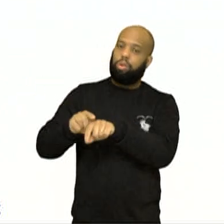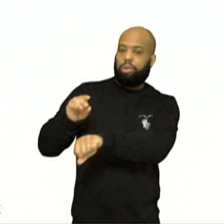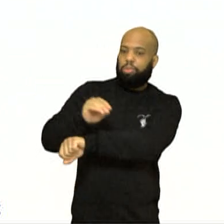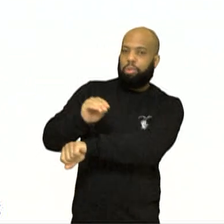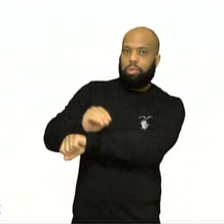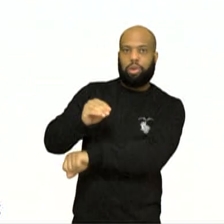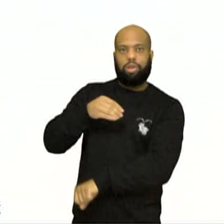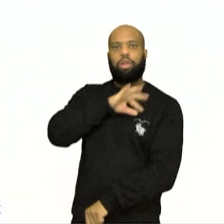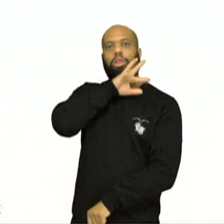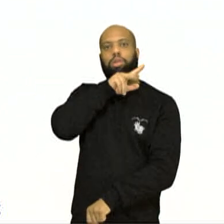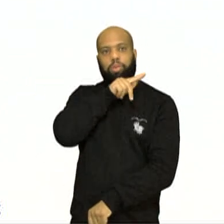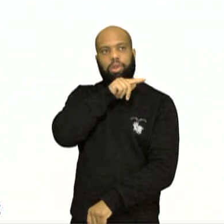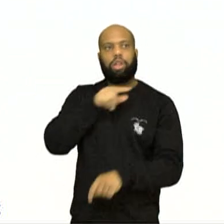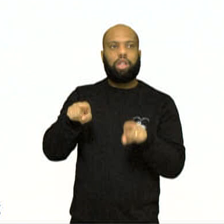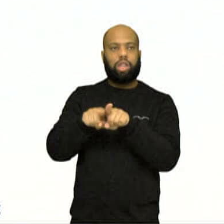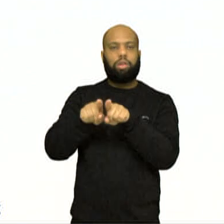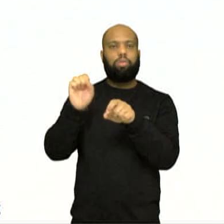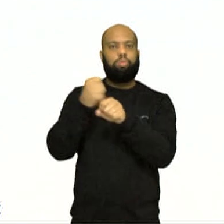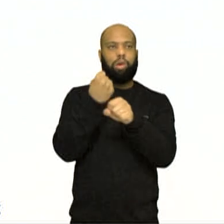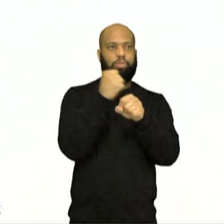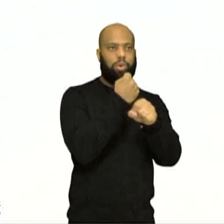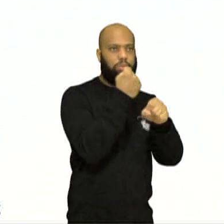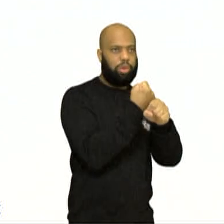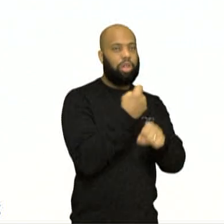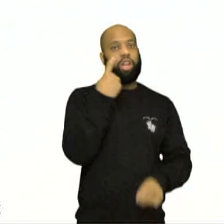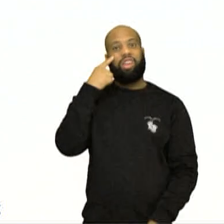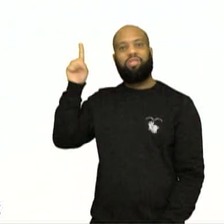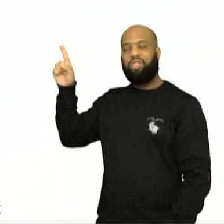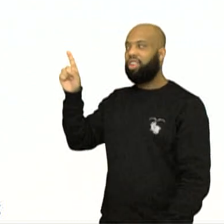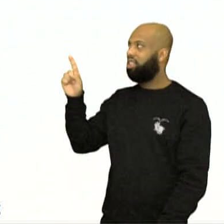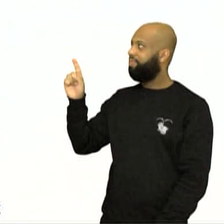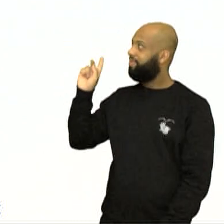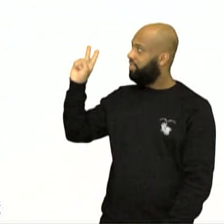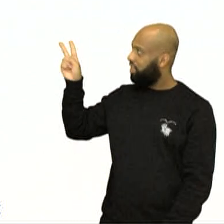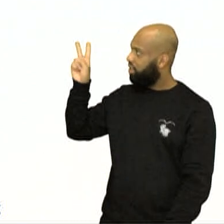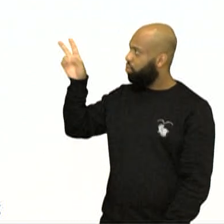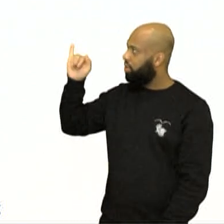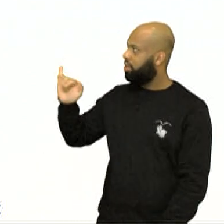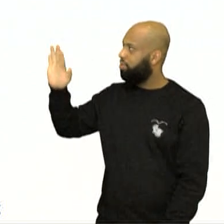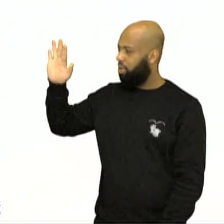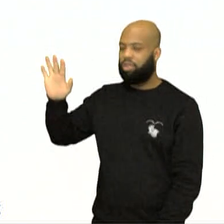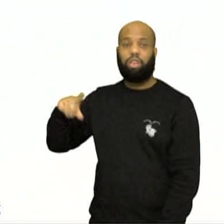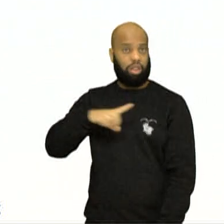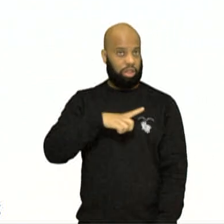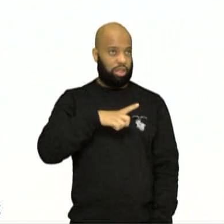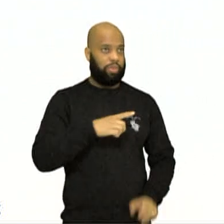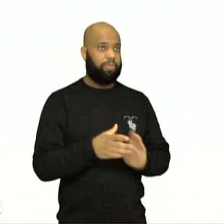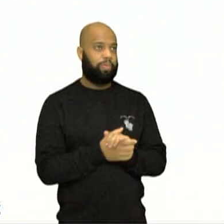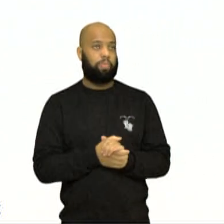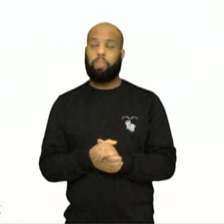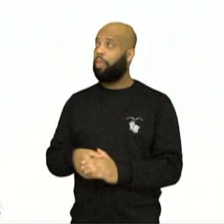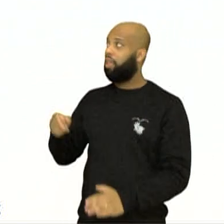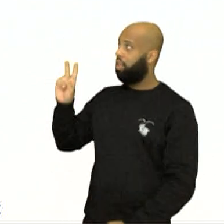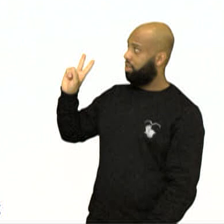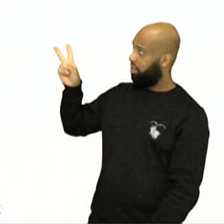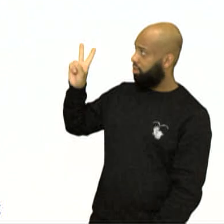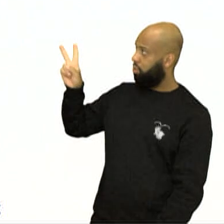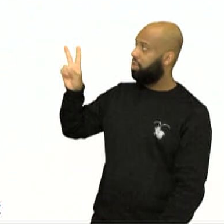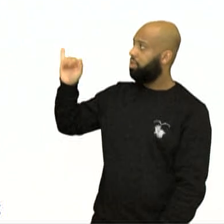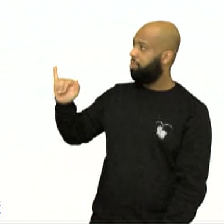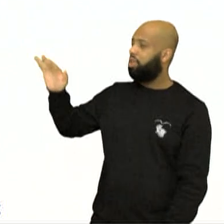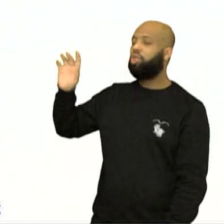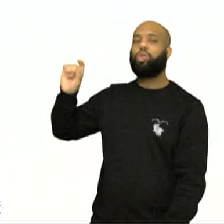uma construção. Repare nas duas imagens, tanto da esquerda quanto da direita. É comum